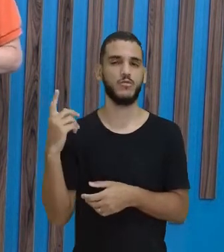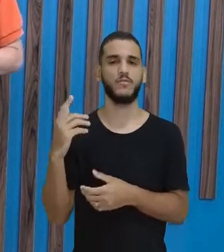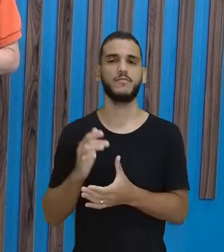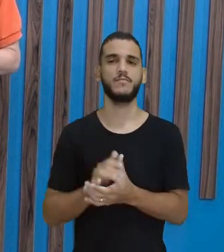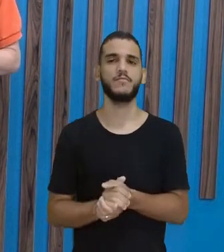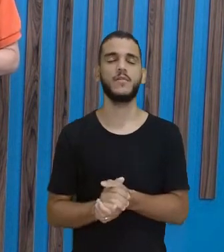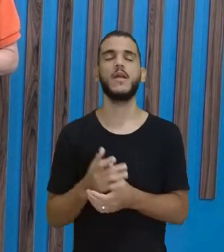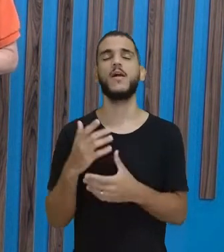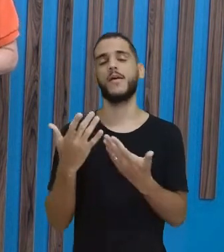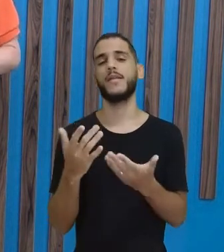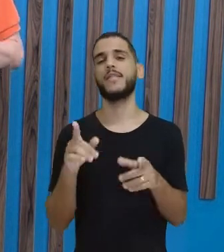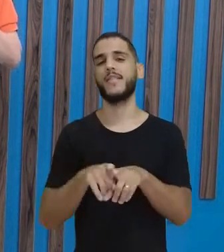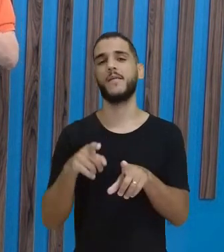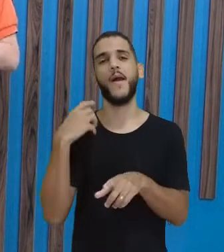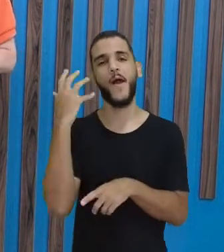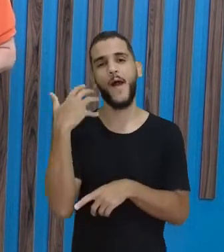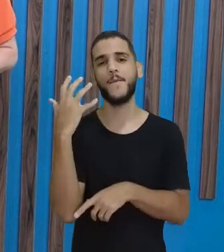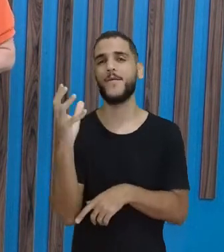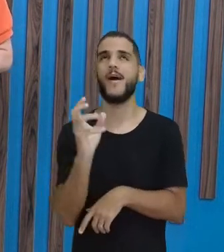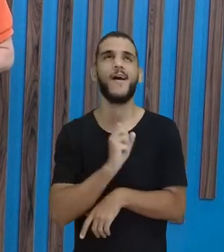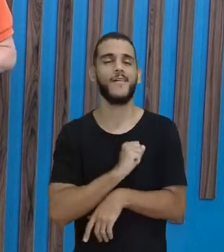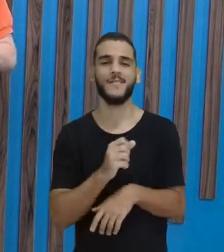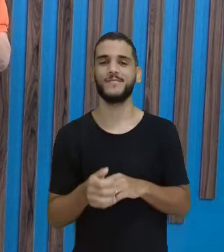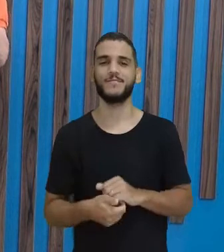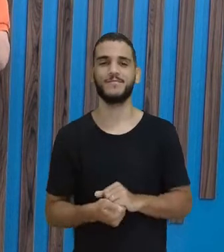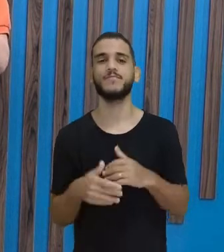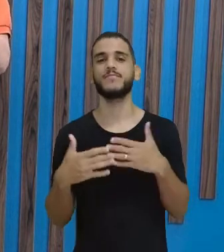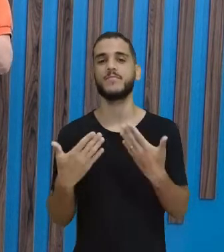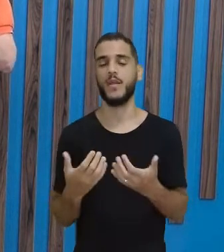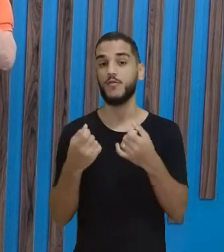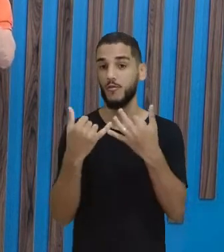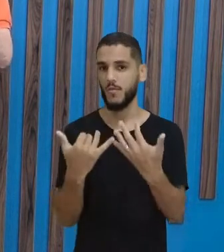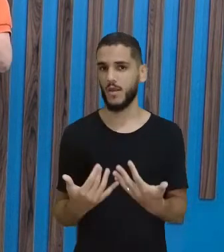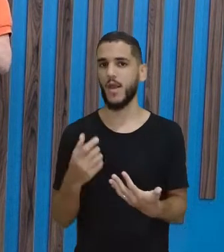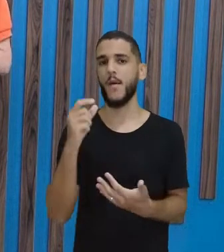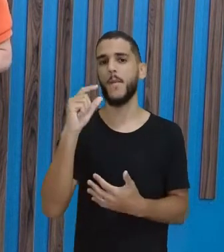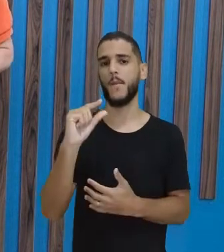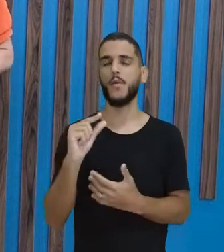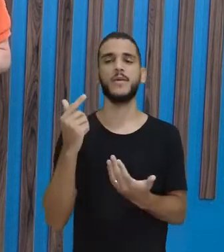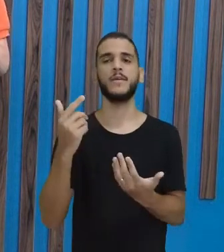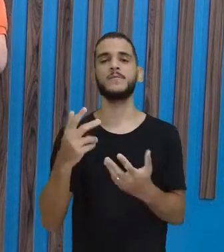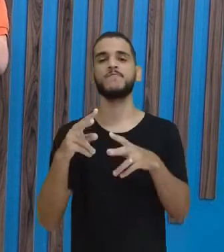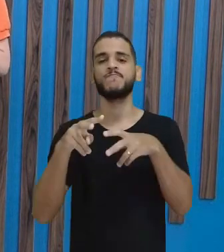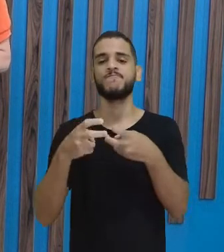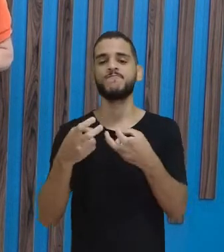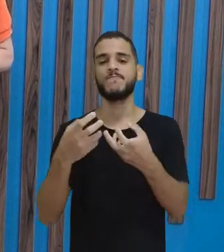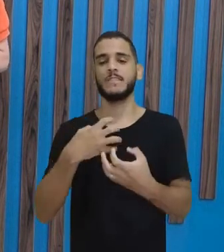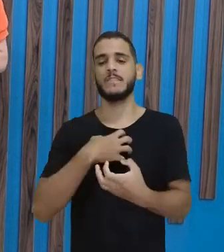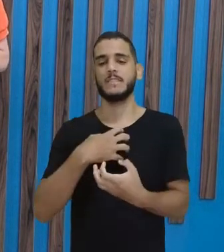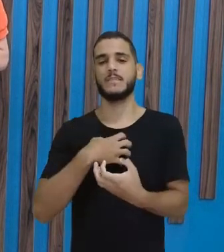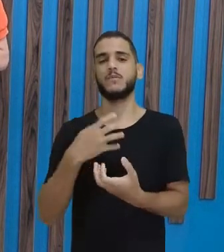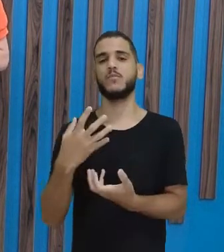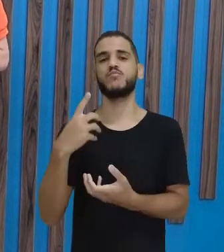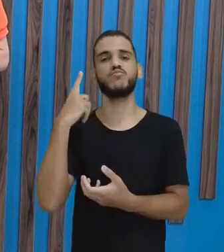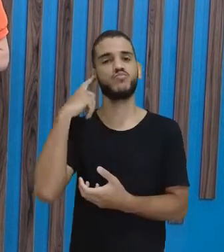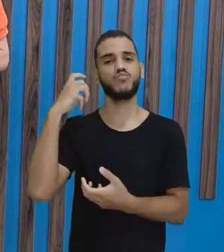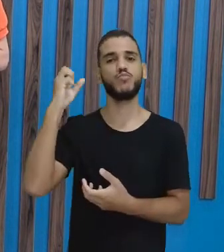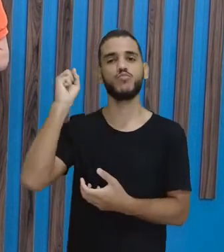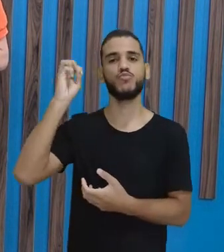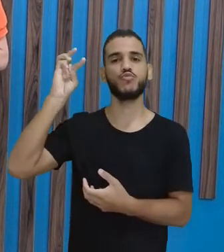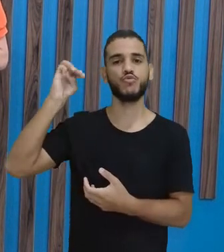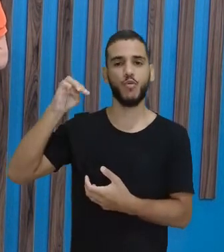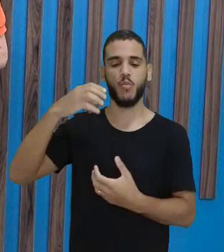Tua música favorita. Mas vamos falar um pouquinho sobre essa percepção do som pelo corpo humano. Como é que acontece isso? Olha que